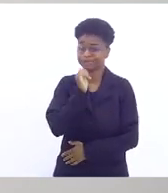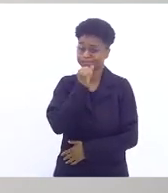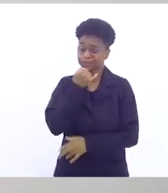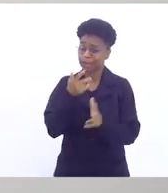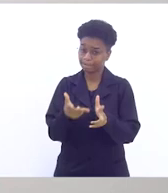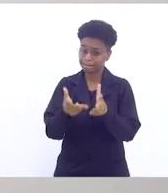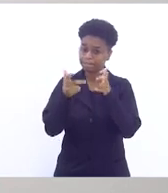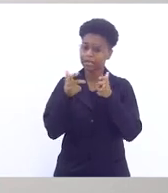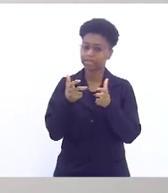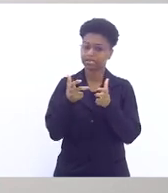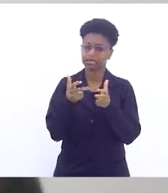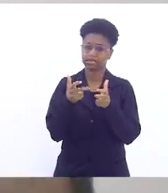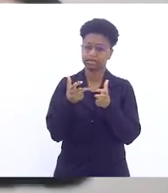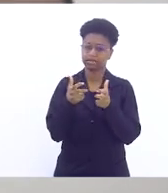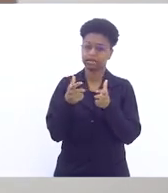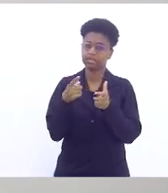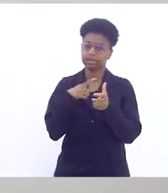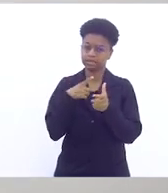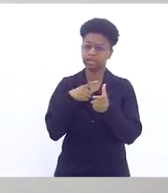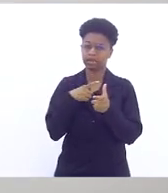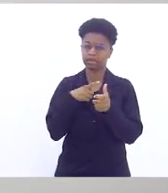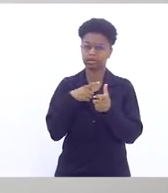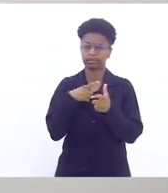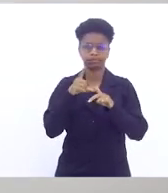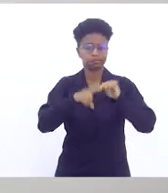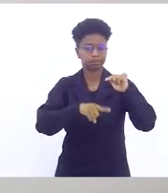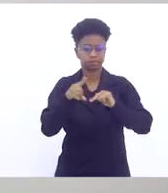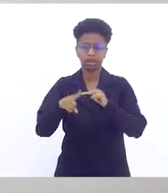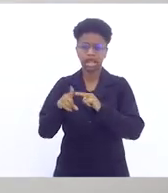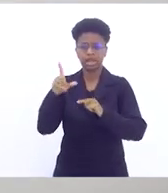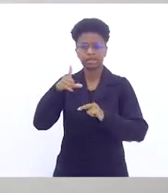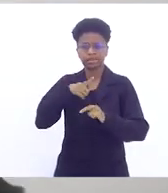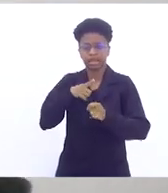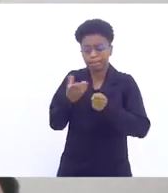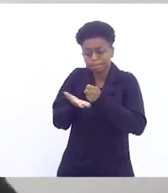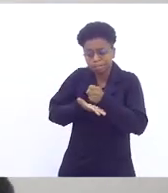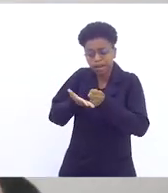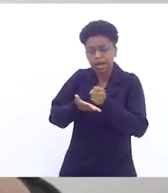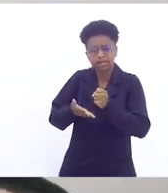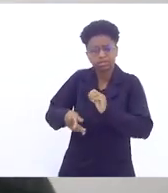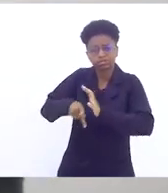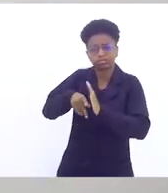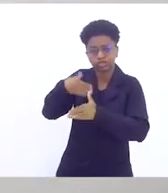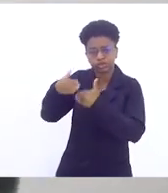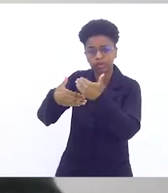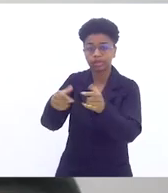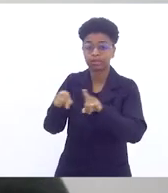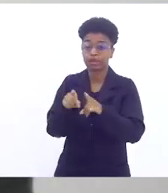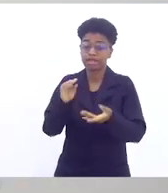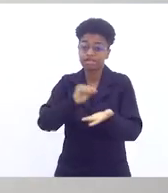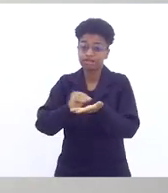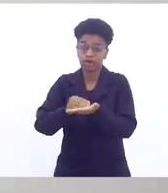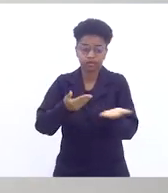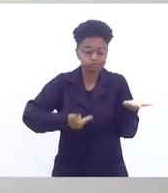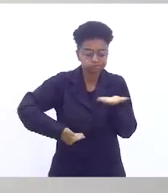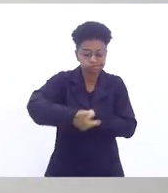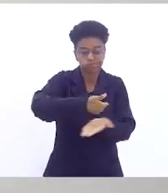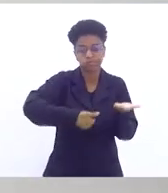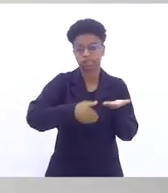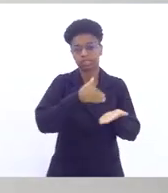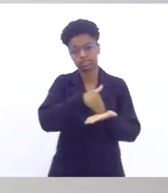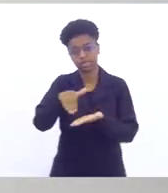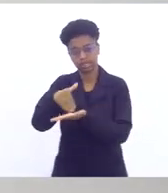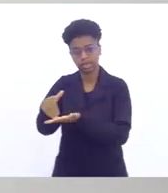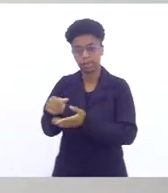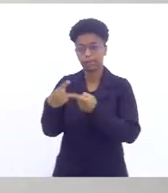vermos que elementos estruturantes para o desenvolvimento né e as falta de interface intersecretarias com